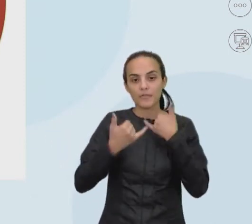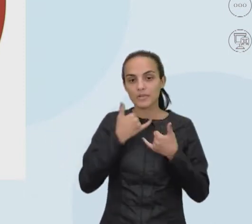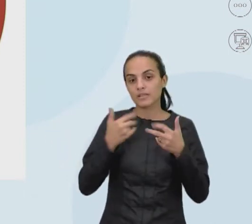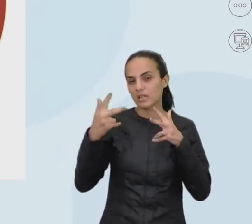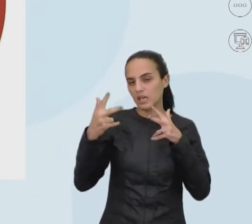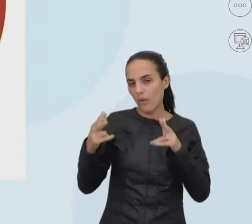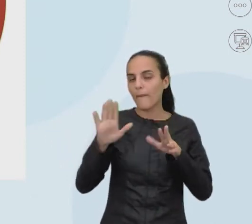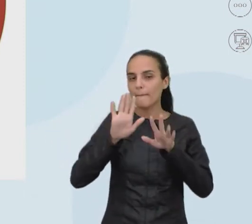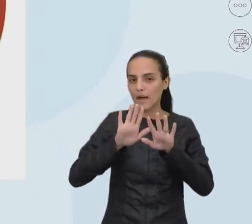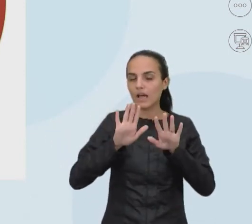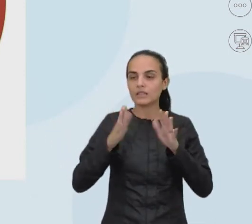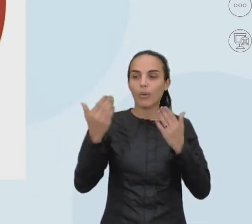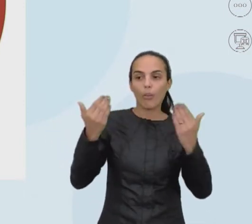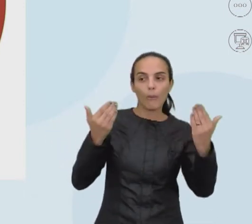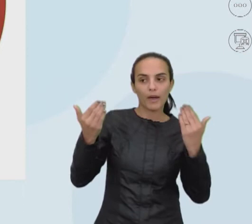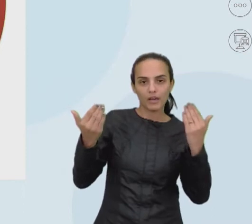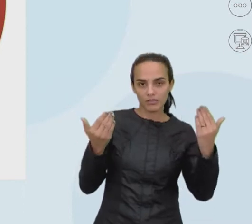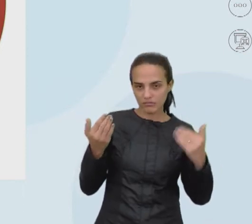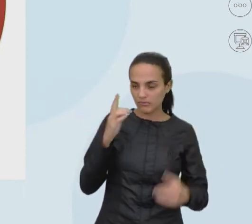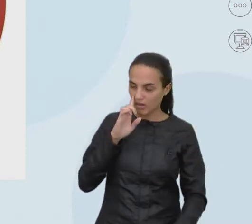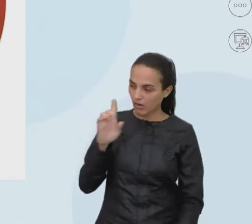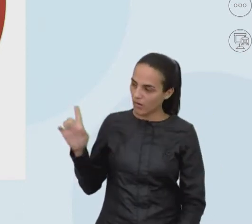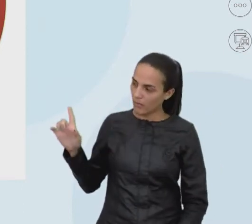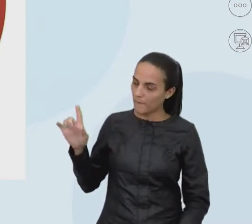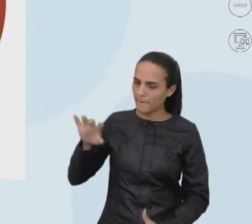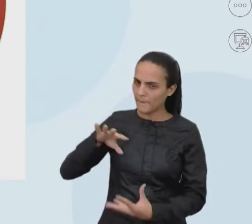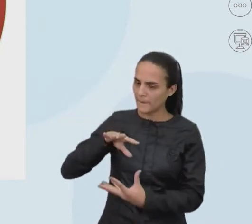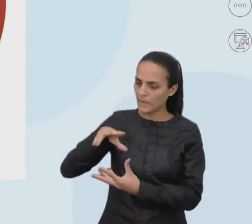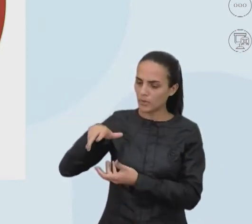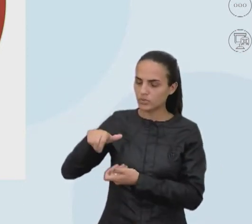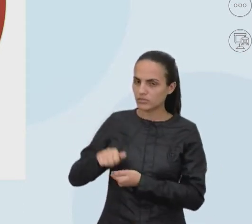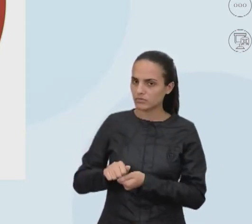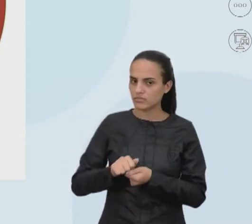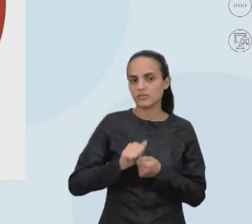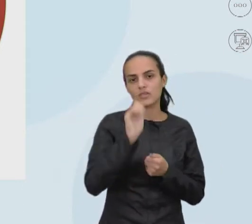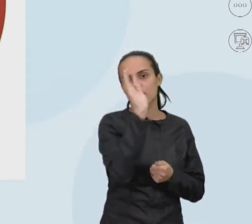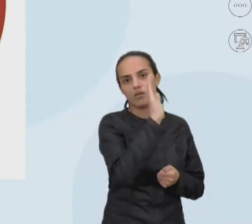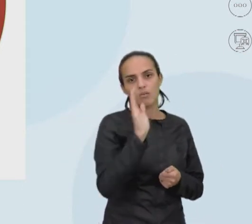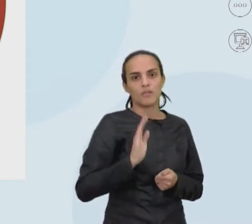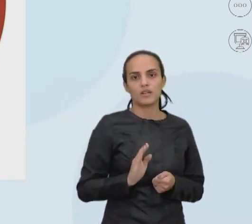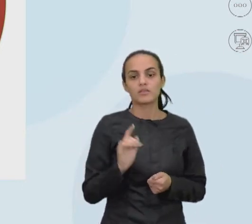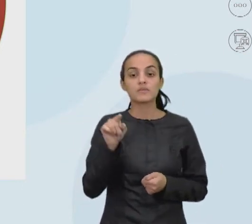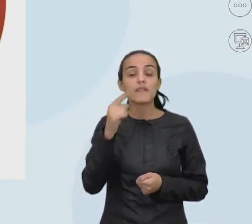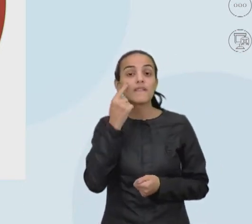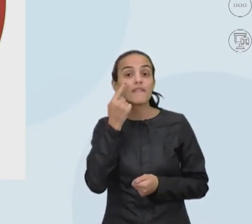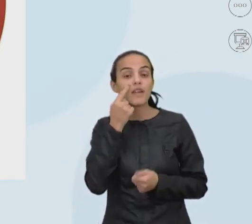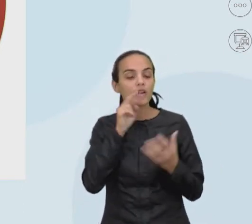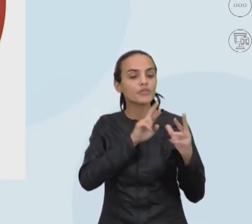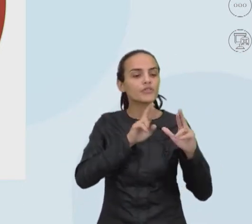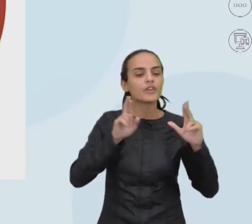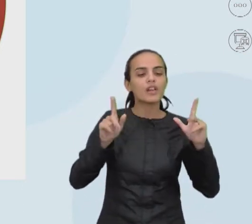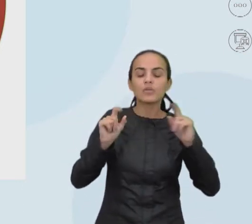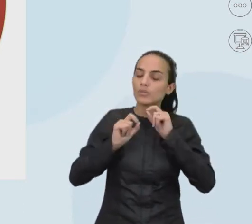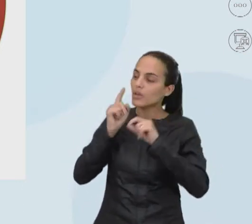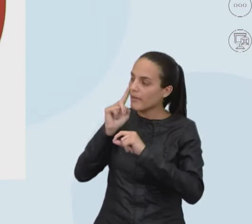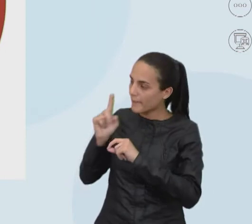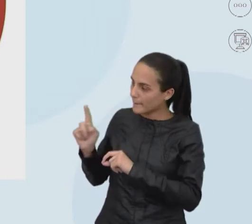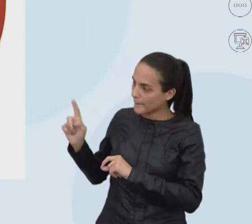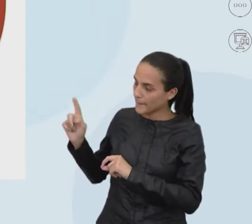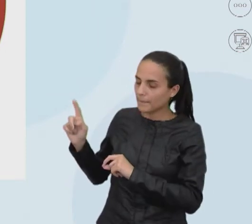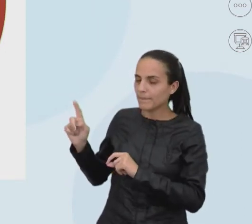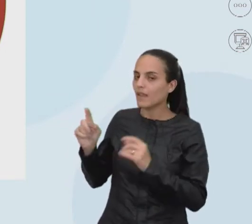gente está comparando mundo com o Brasil para vocês verem a diferença, né? A nossa matriz